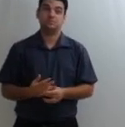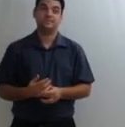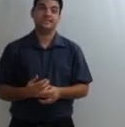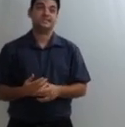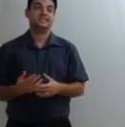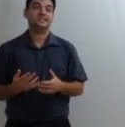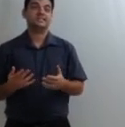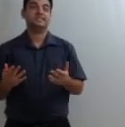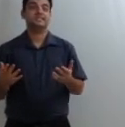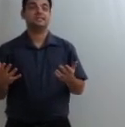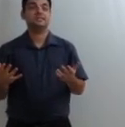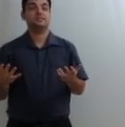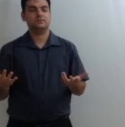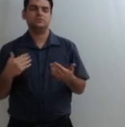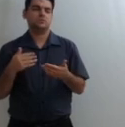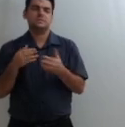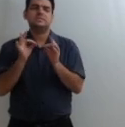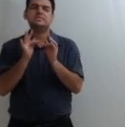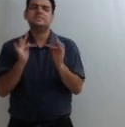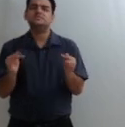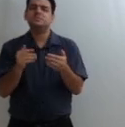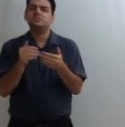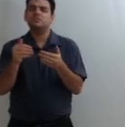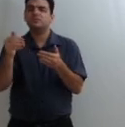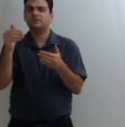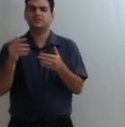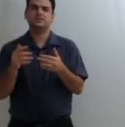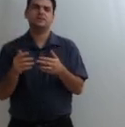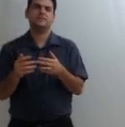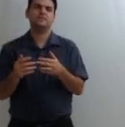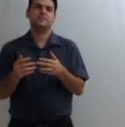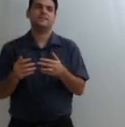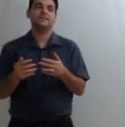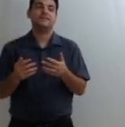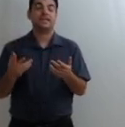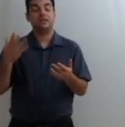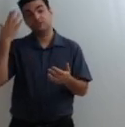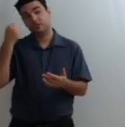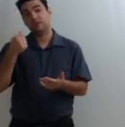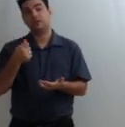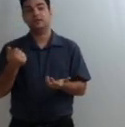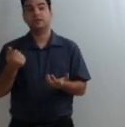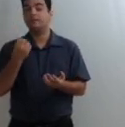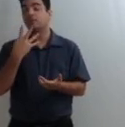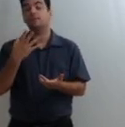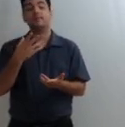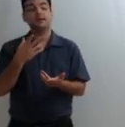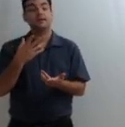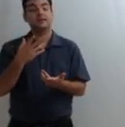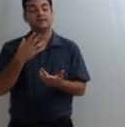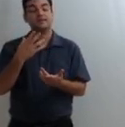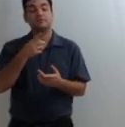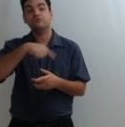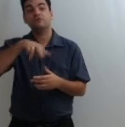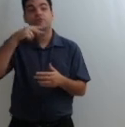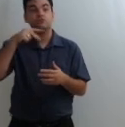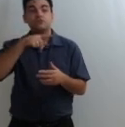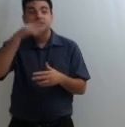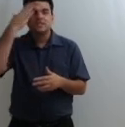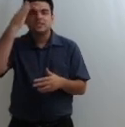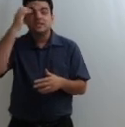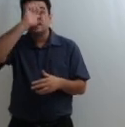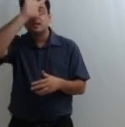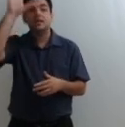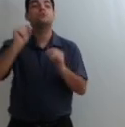Uma breve introdução é obrigatória para que possam entender o contexto em que foi